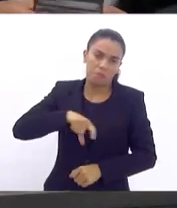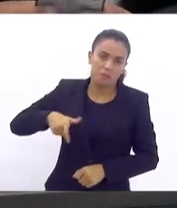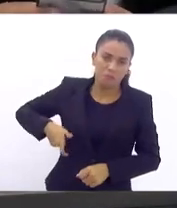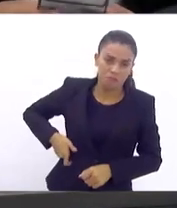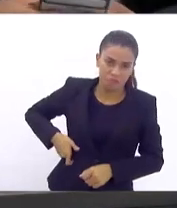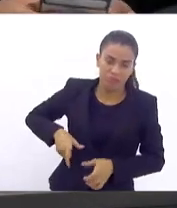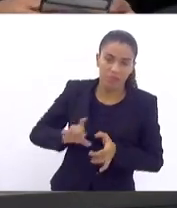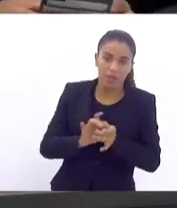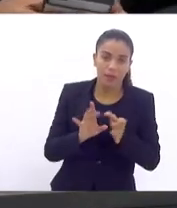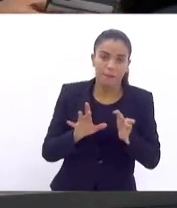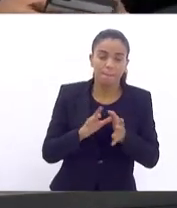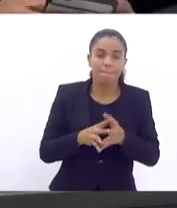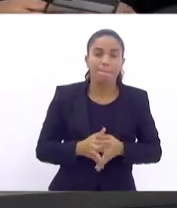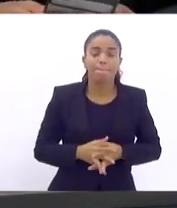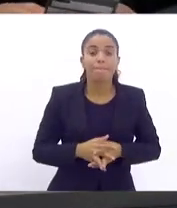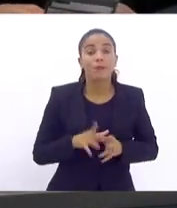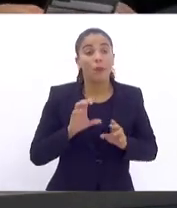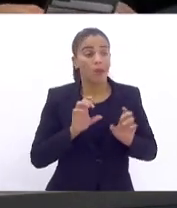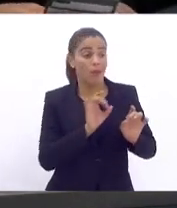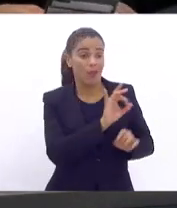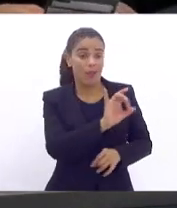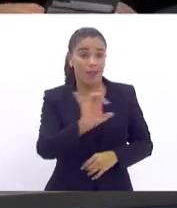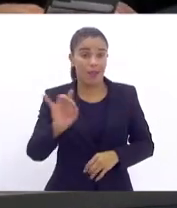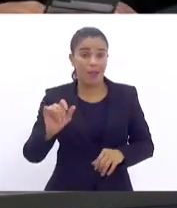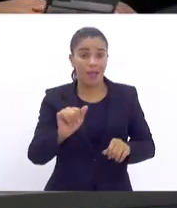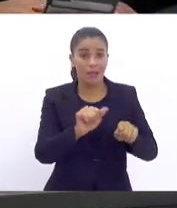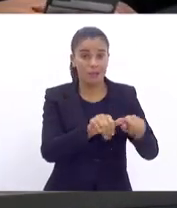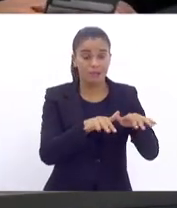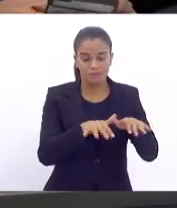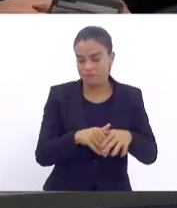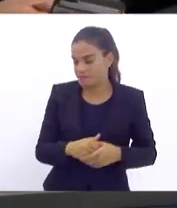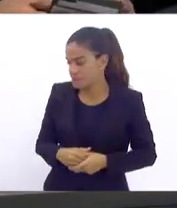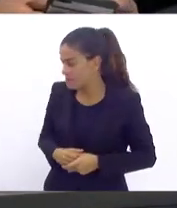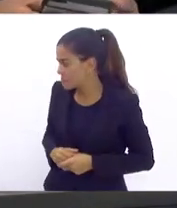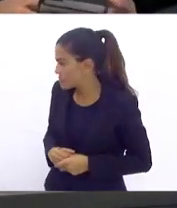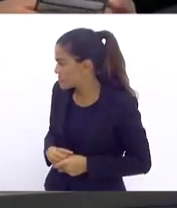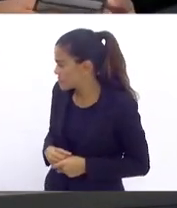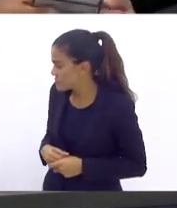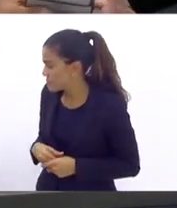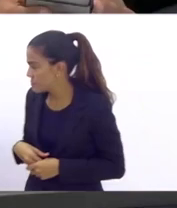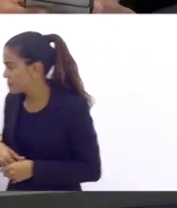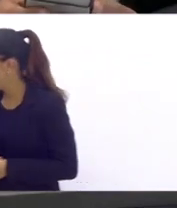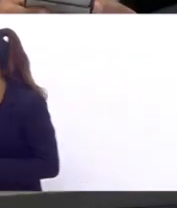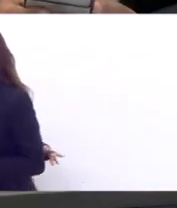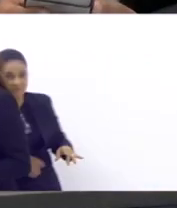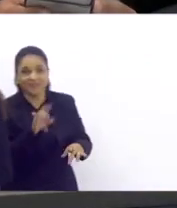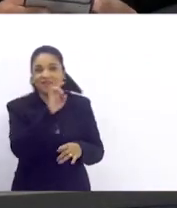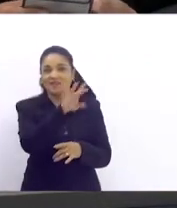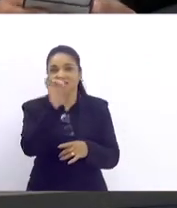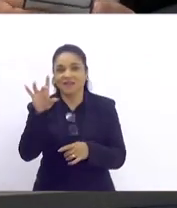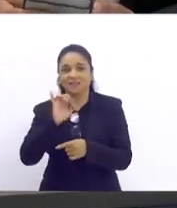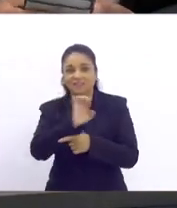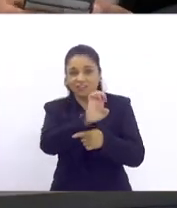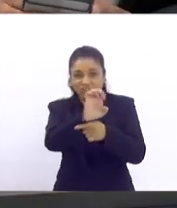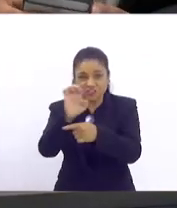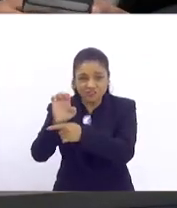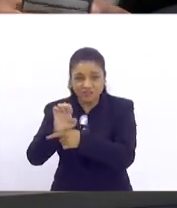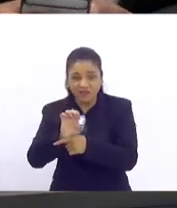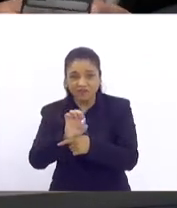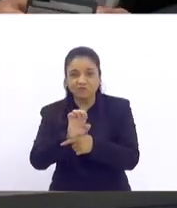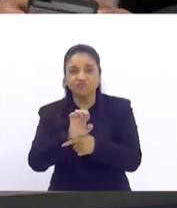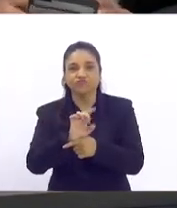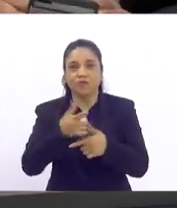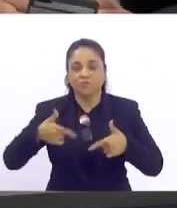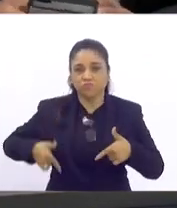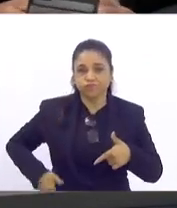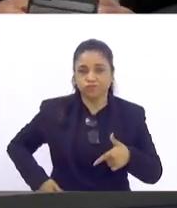Assembleia vai designar um leque de profissões segundo cada estado que vão ter porte